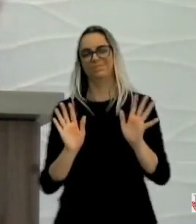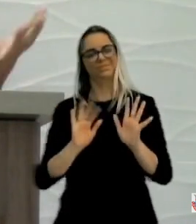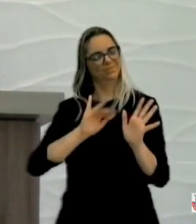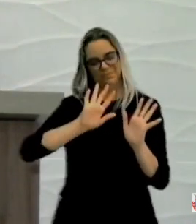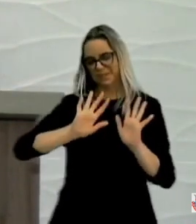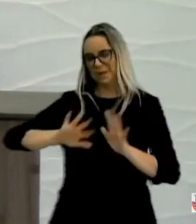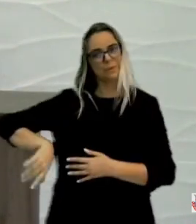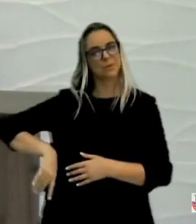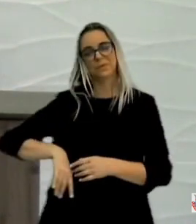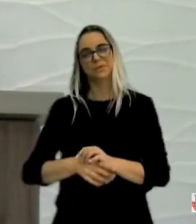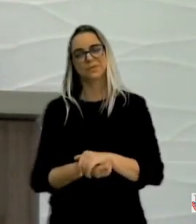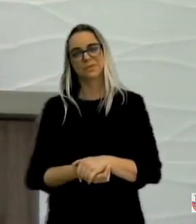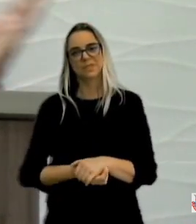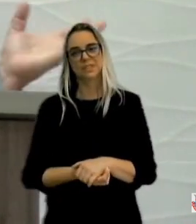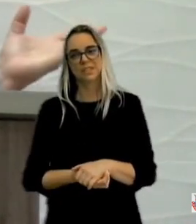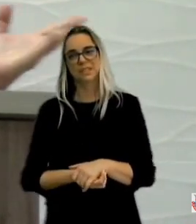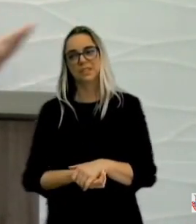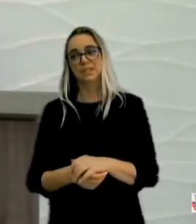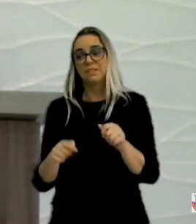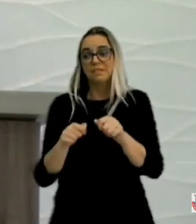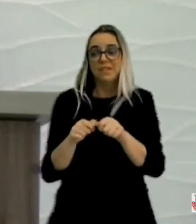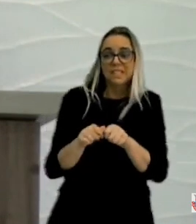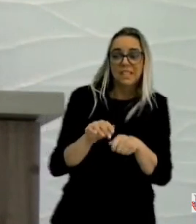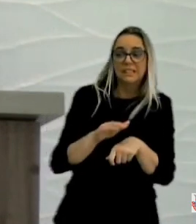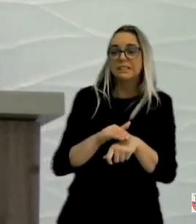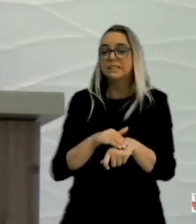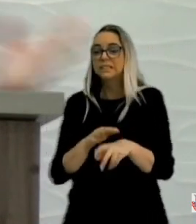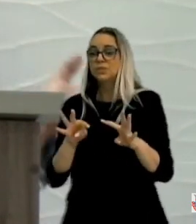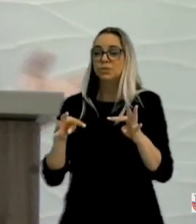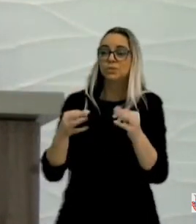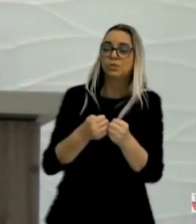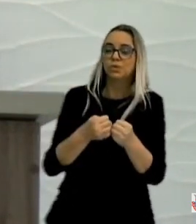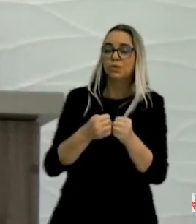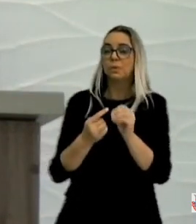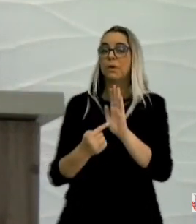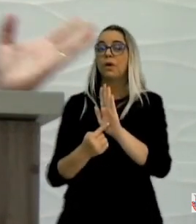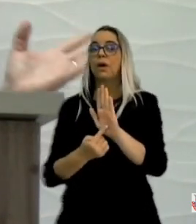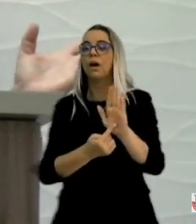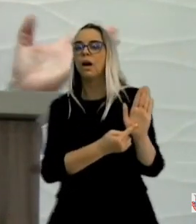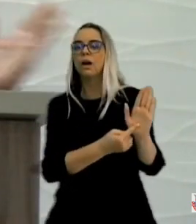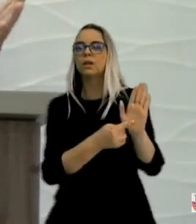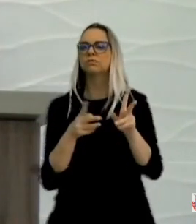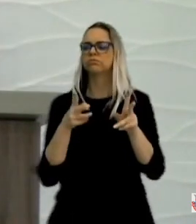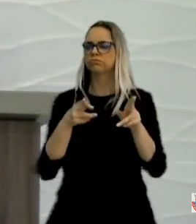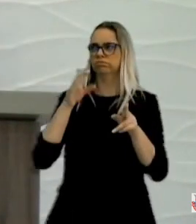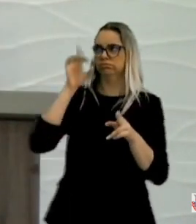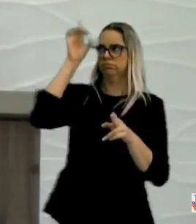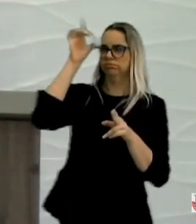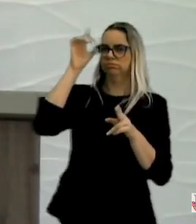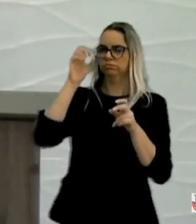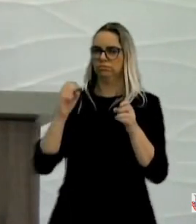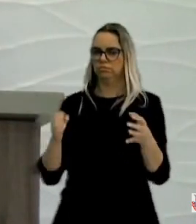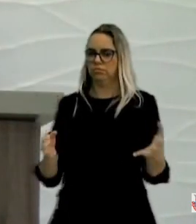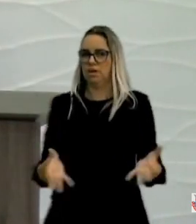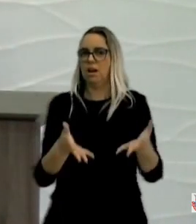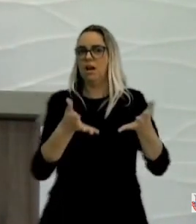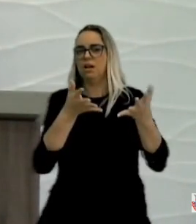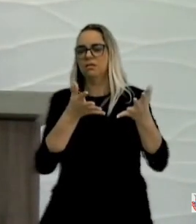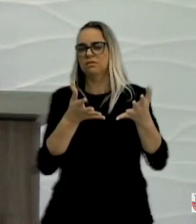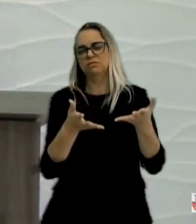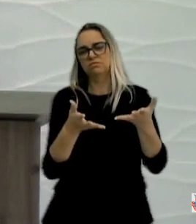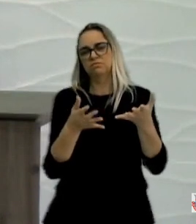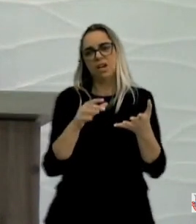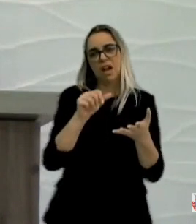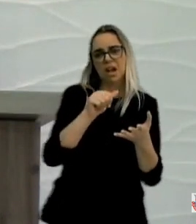Querendo chegar, fazer tudo, mostrar que é um Deus, idolatrando A ou B, como a gente escuta aqui